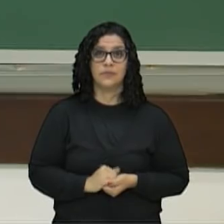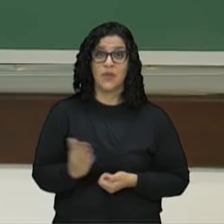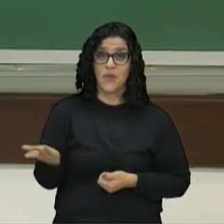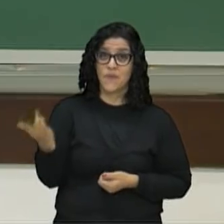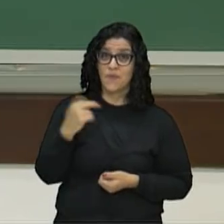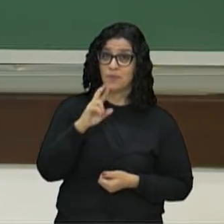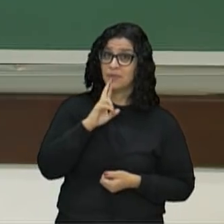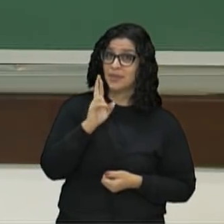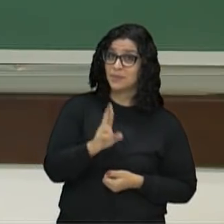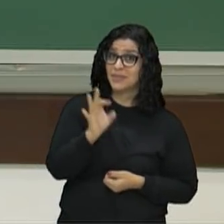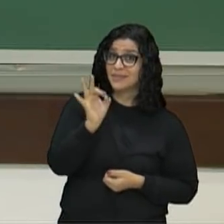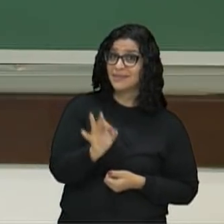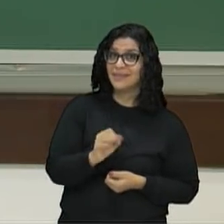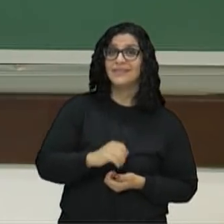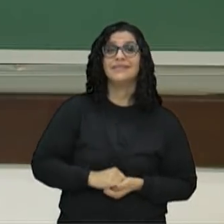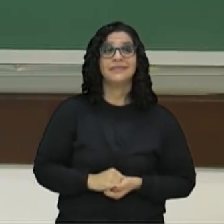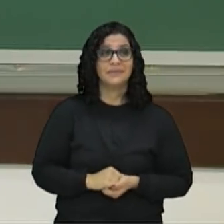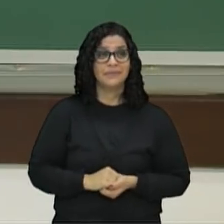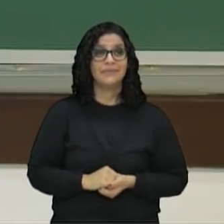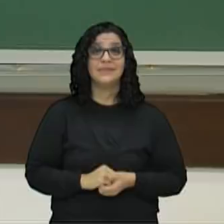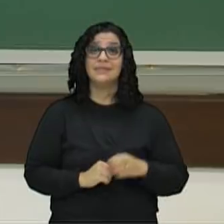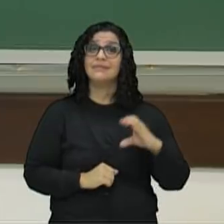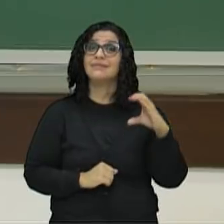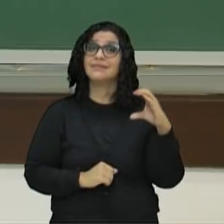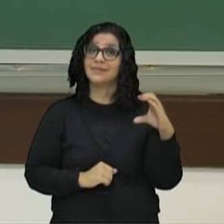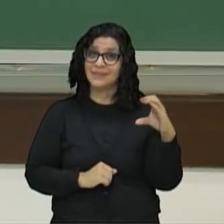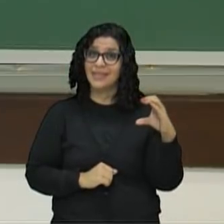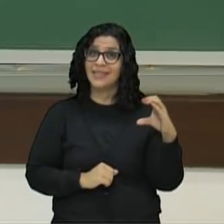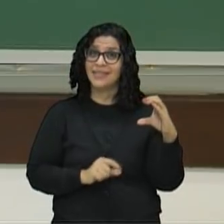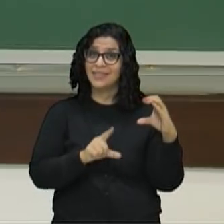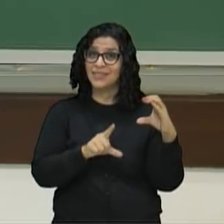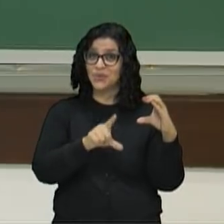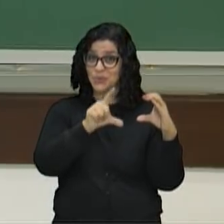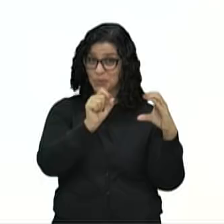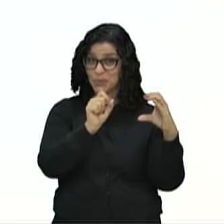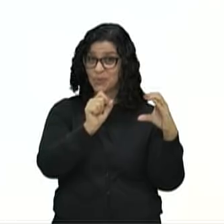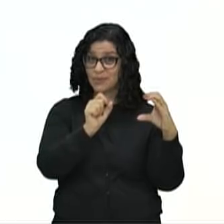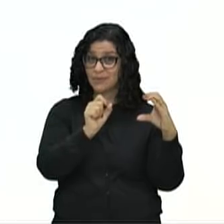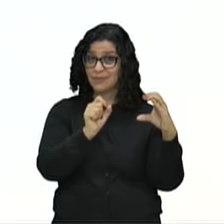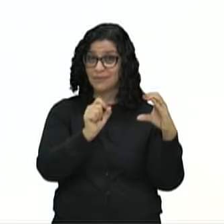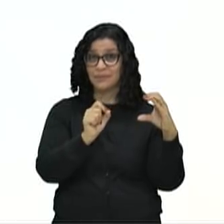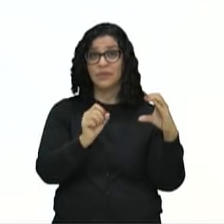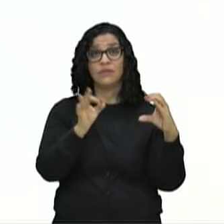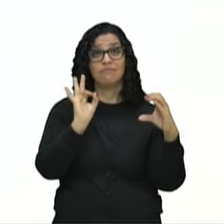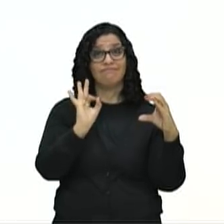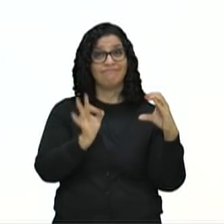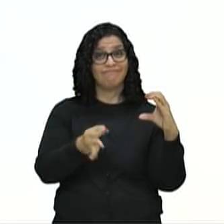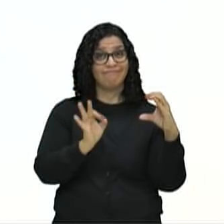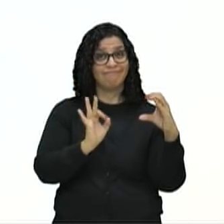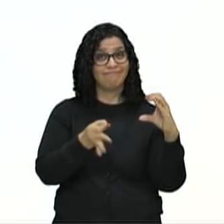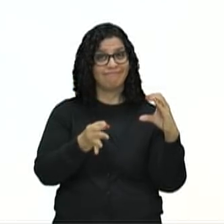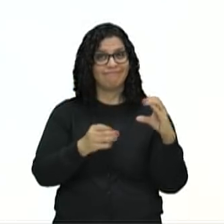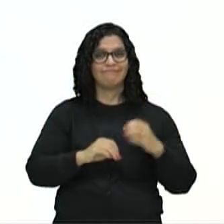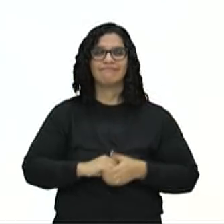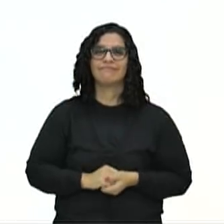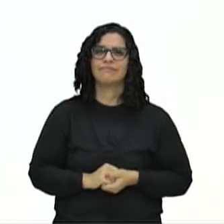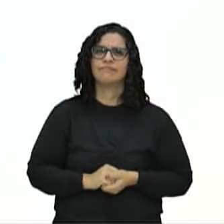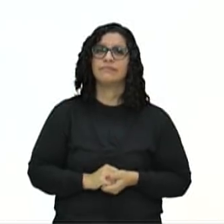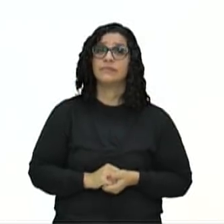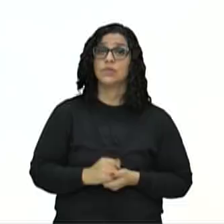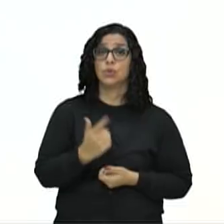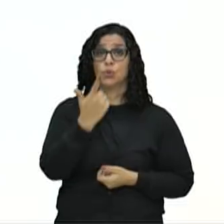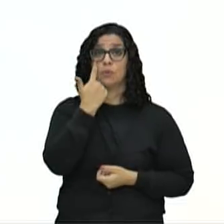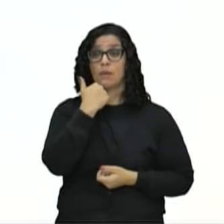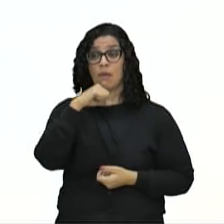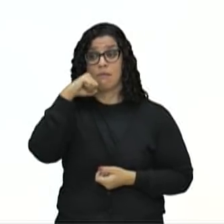Vamos à alternativa correta? Se vocês marcaram a letra C, vocês acertaram. Os